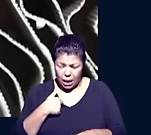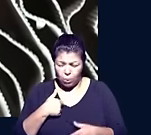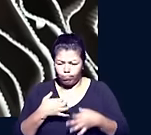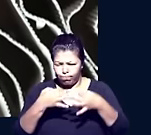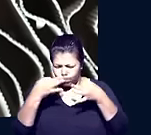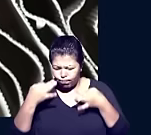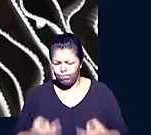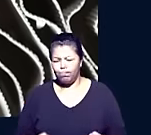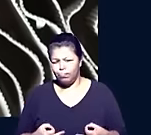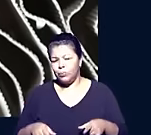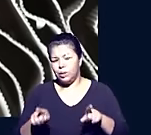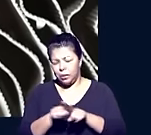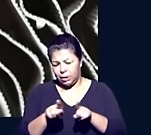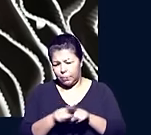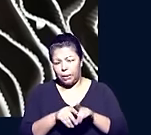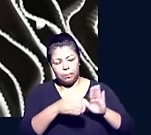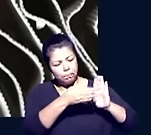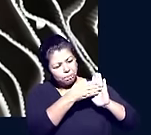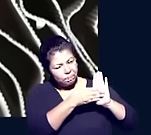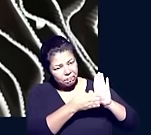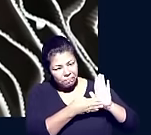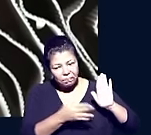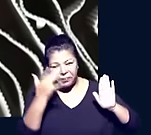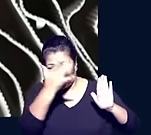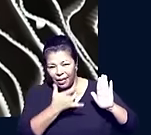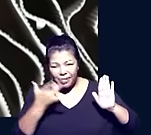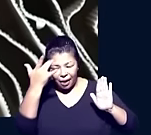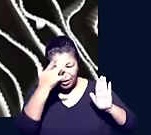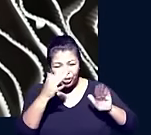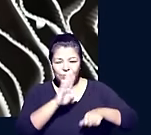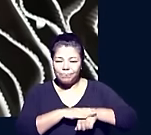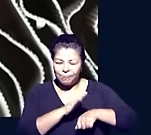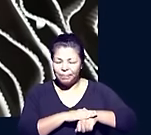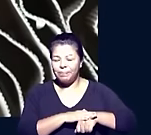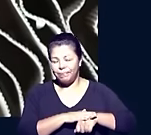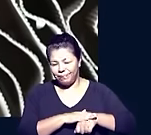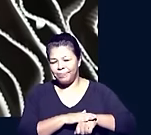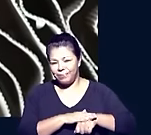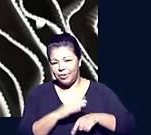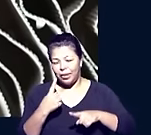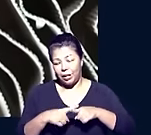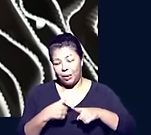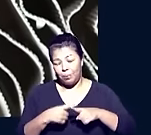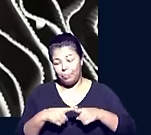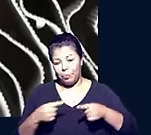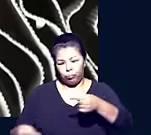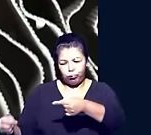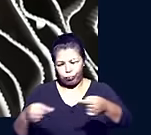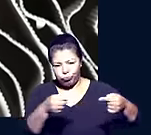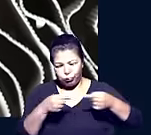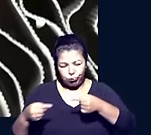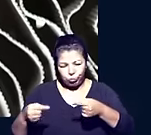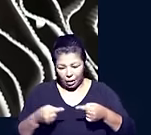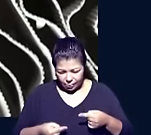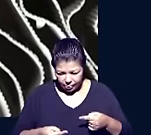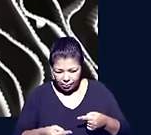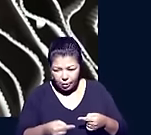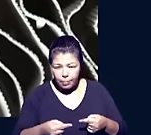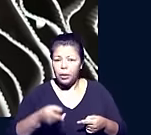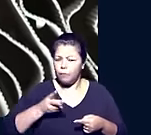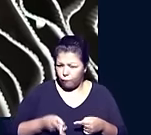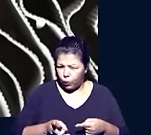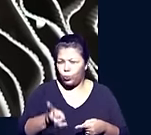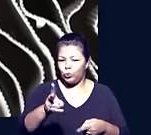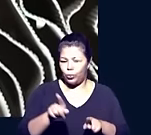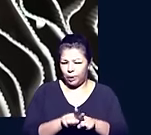discussão das pautas que o ministro hadad tem feito porque a discussão vai se aprofundar essa semana a respeito do do mérito